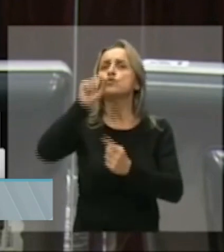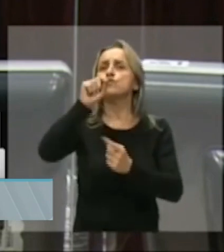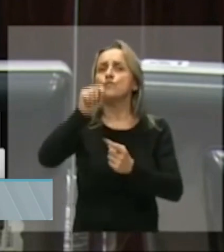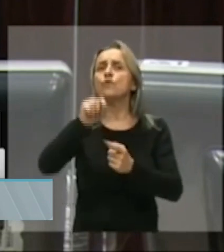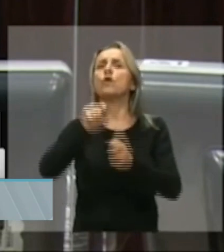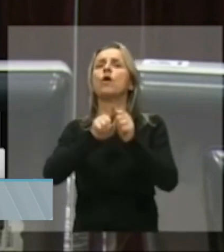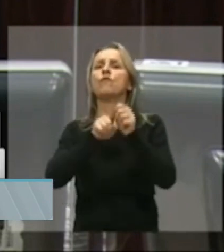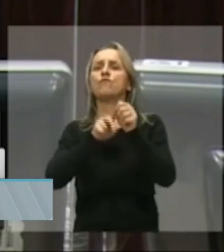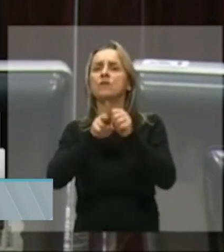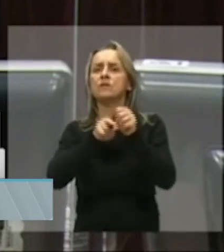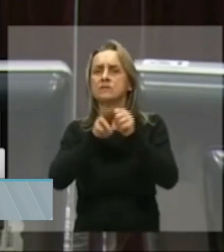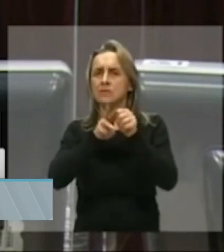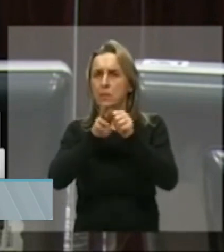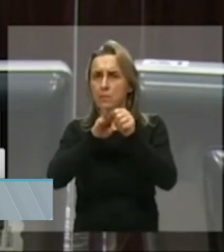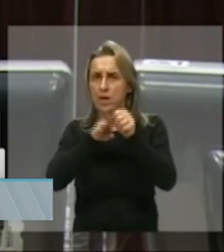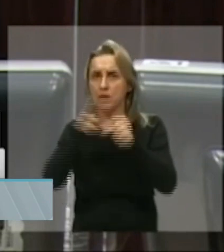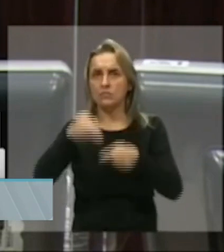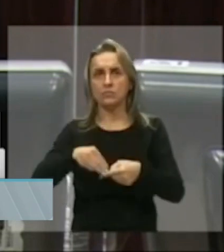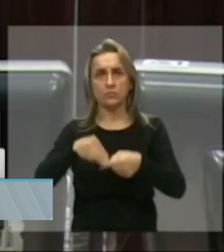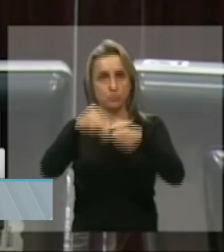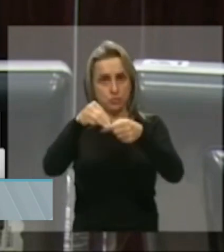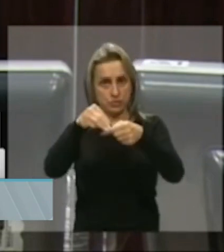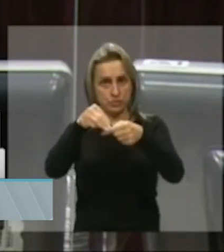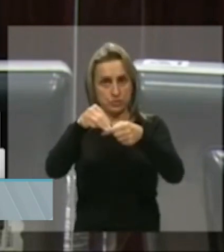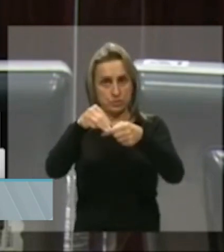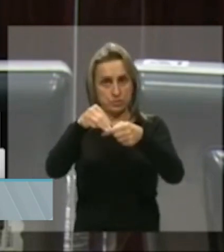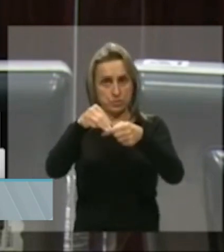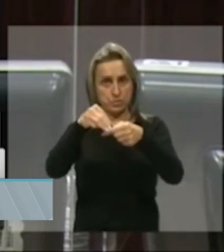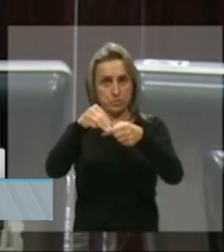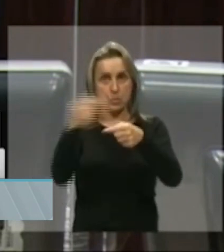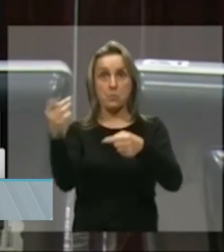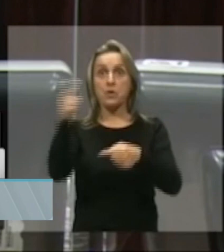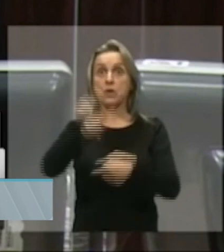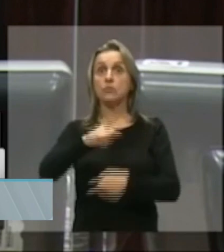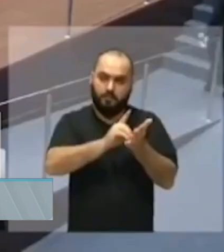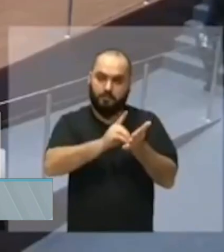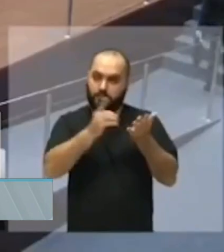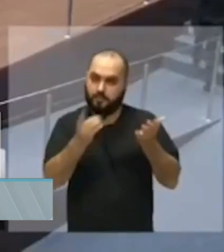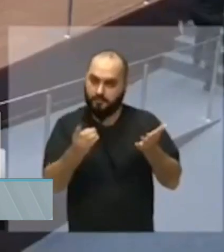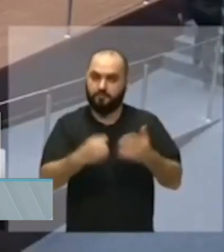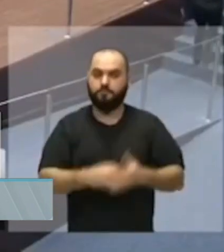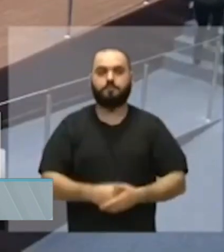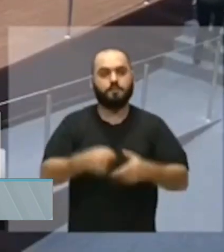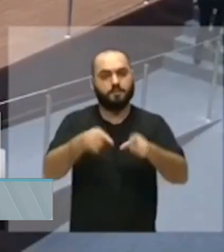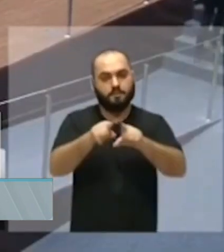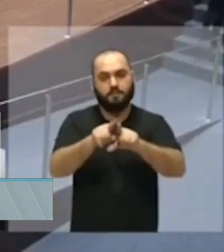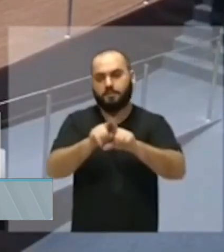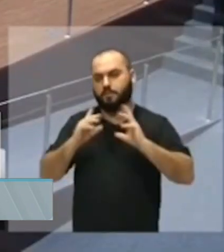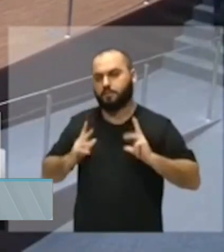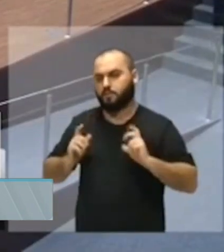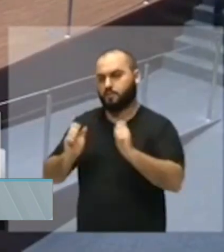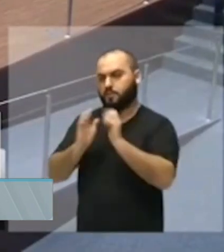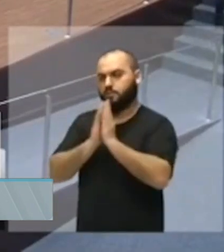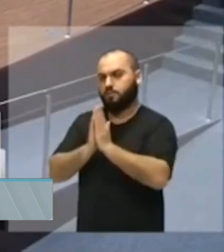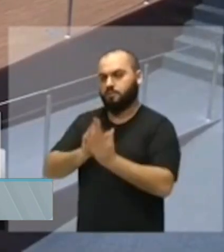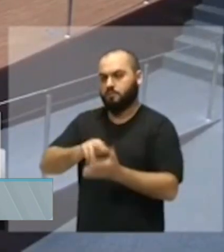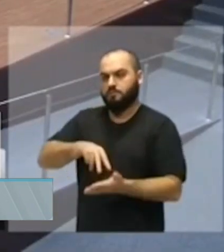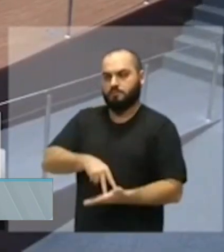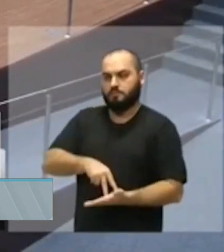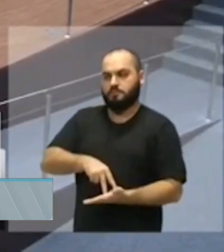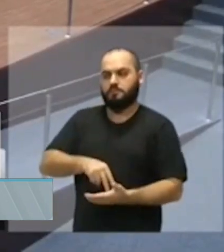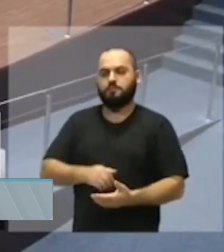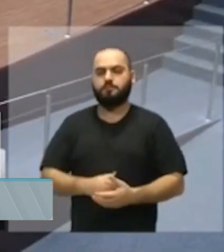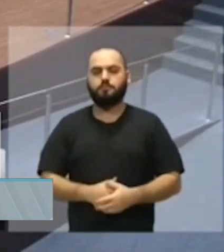espectro autista será indeterminado para fins de obtenção de benefícios, como carteira de identificação do autista, cartão